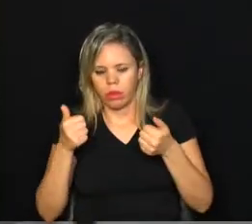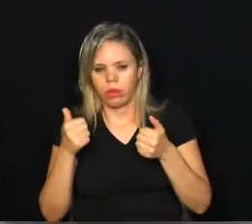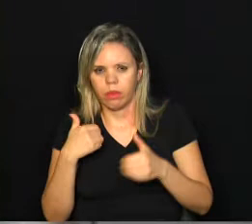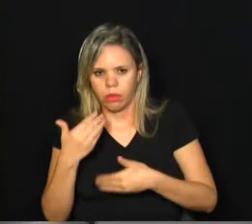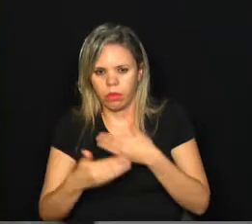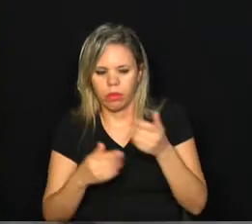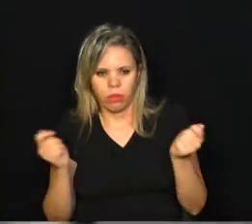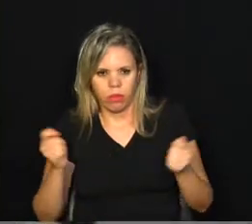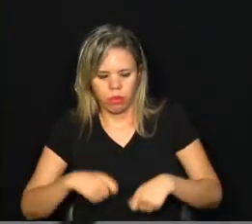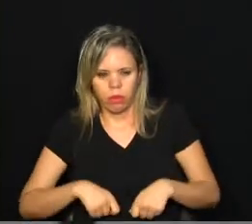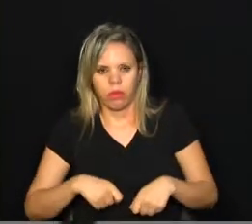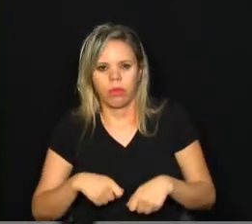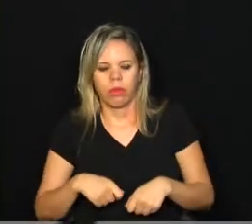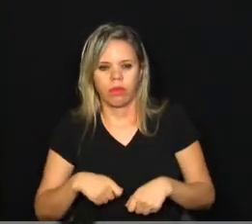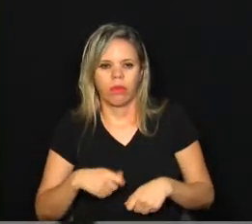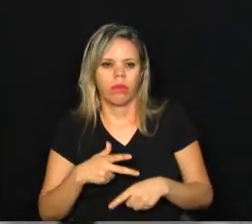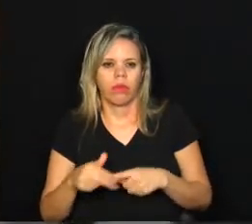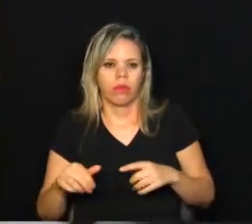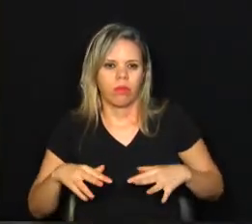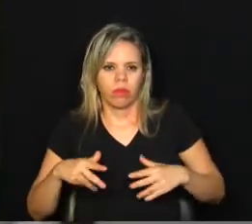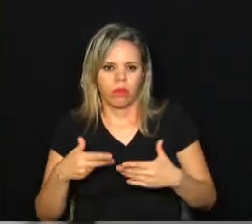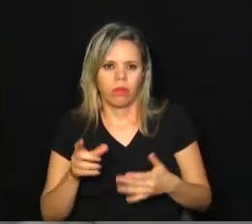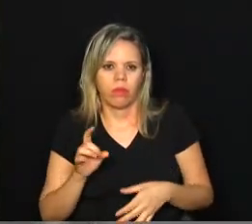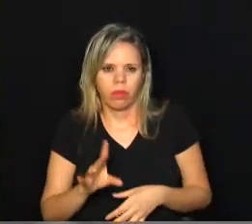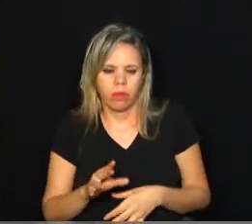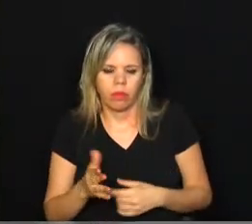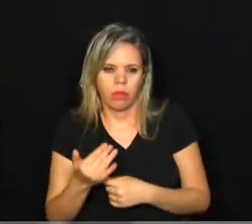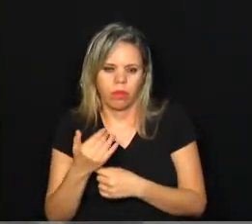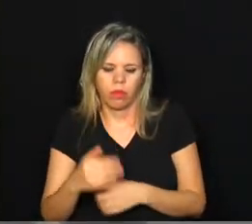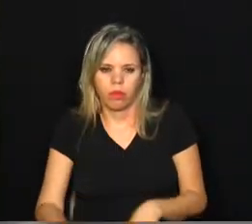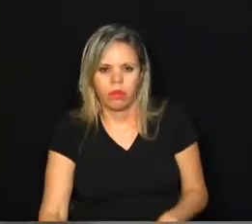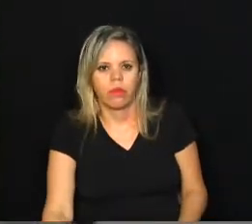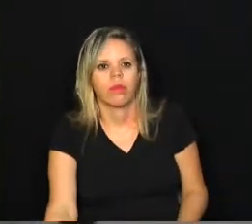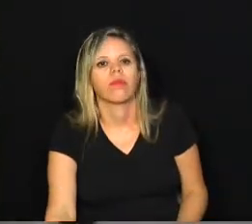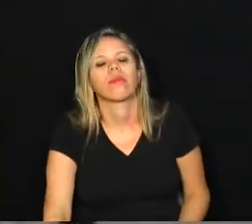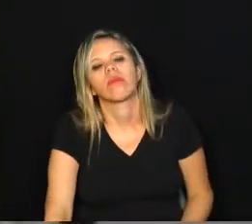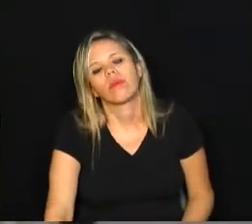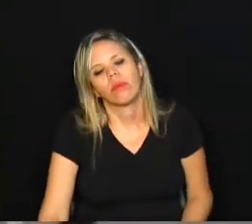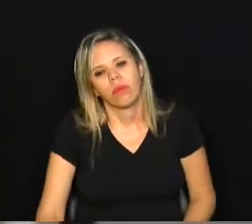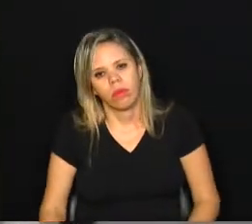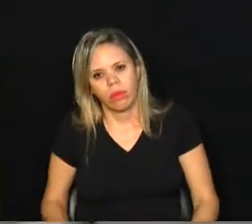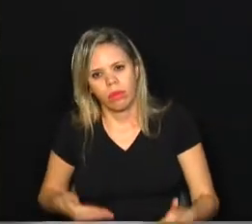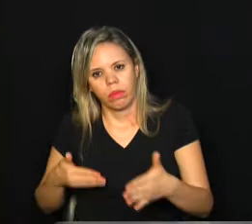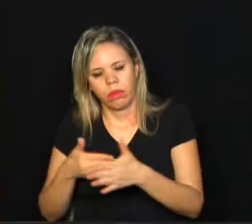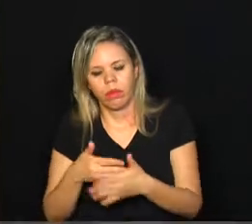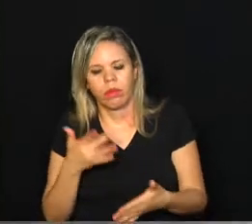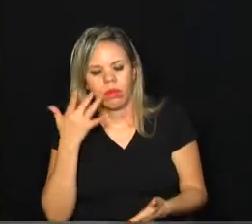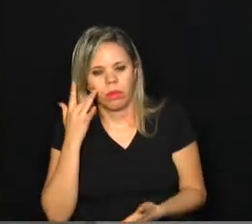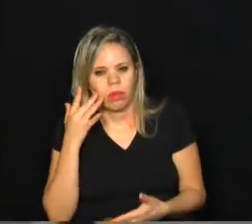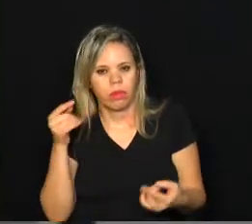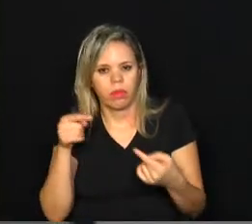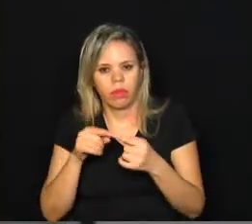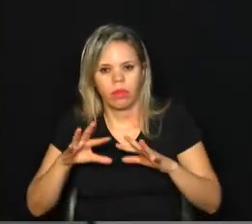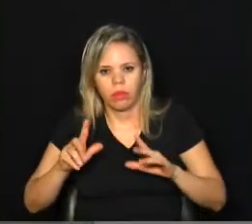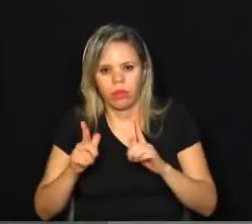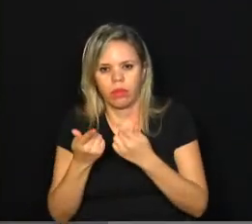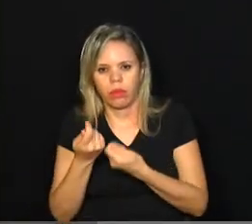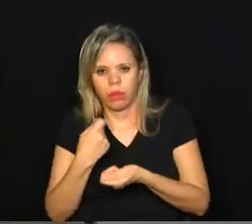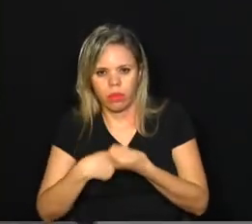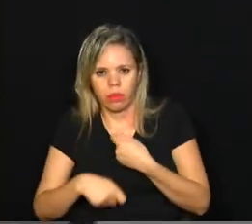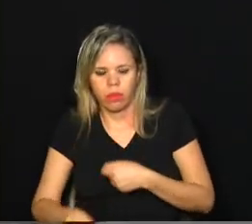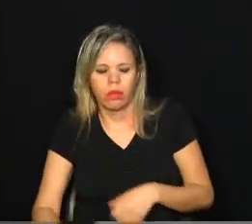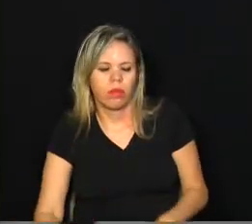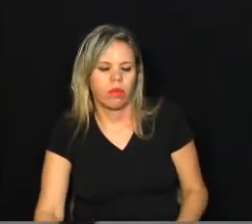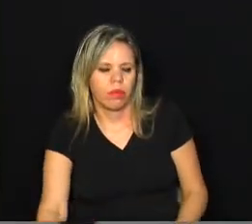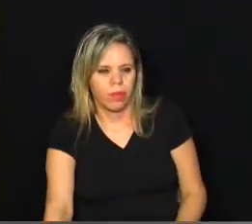a capacidade, o nível de cidadania de todos, que é só através da tecnologia. E um último ponto, eu acho que alinhado com toda a gestão,